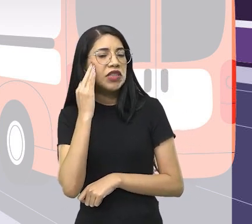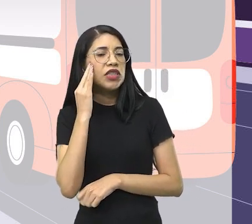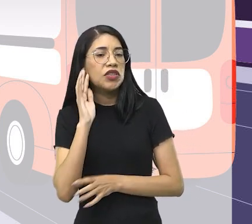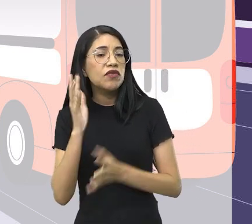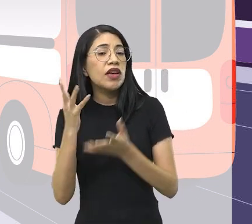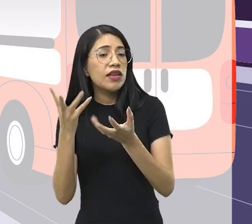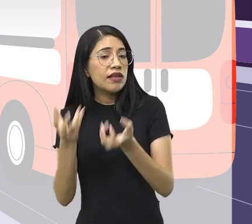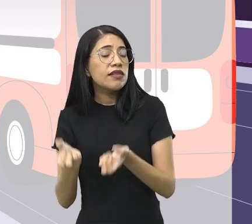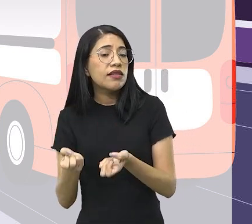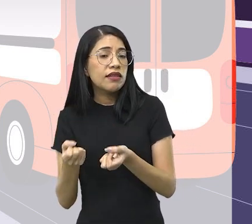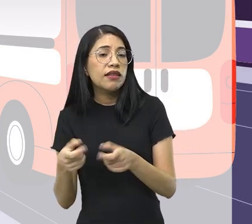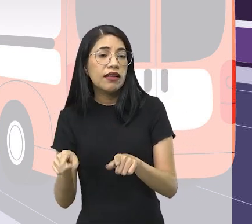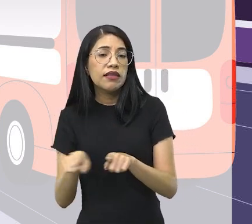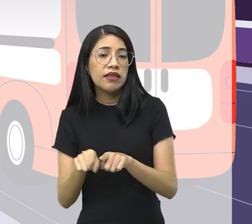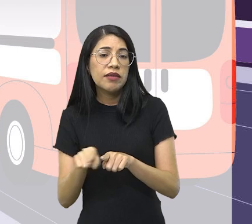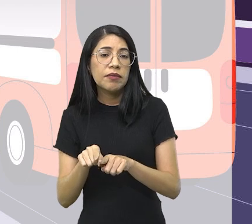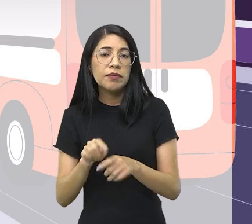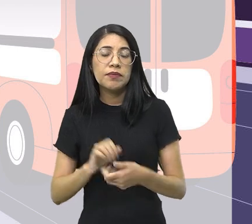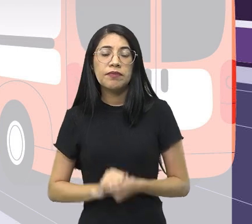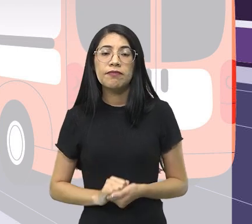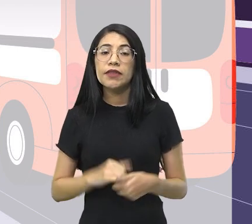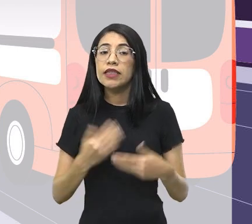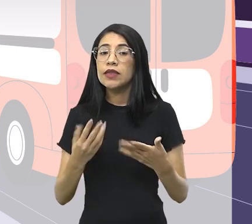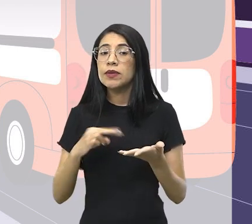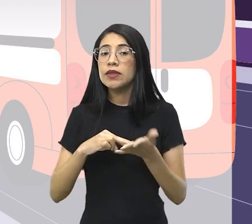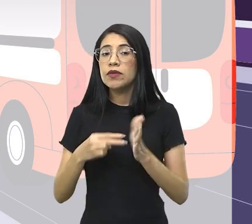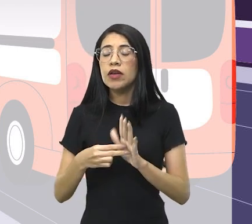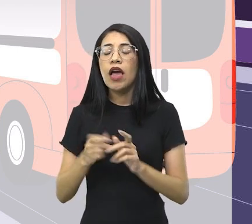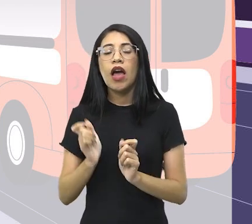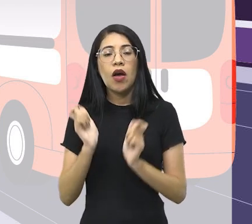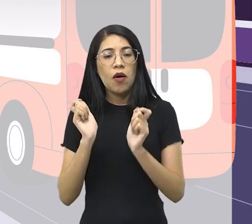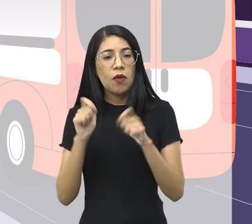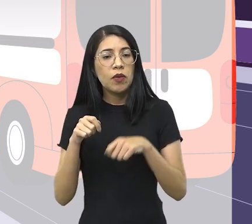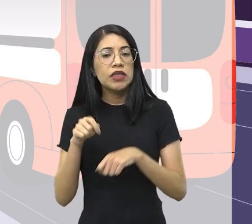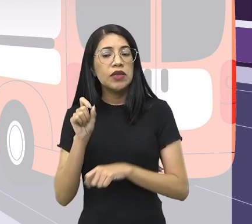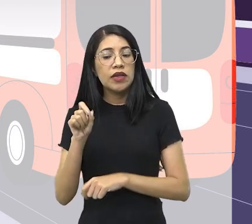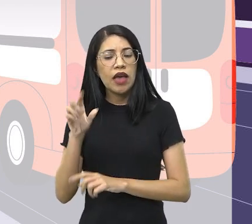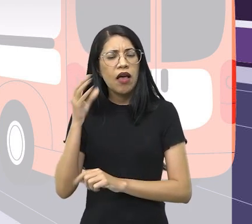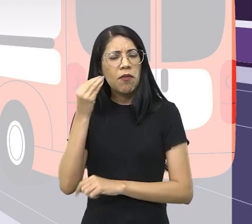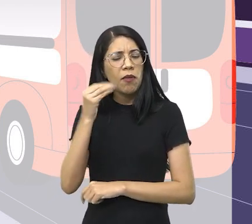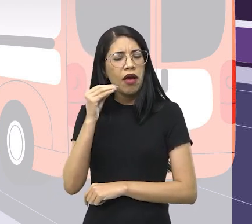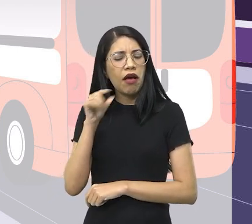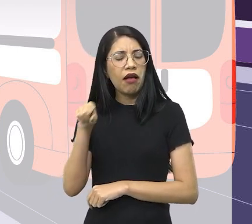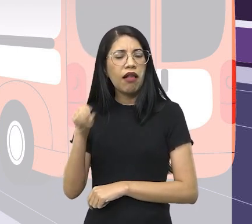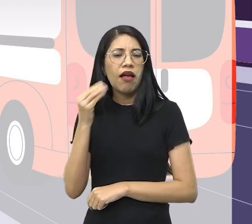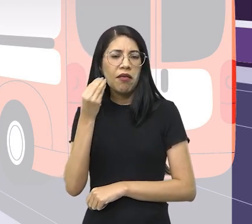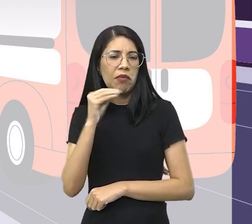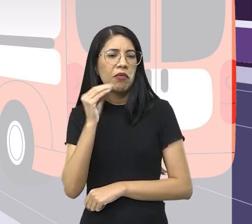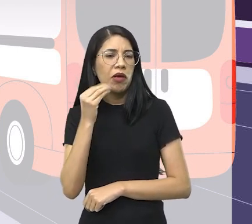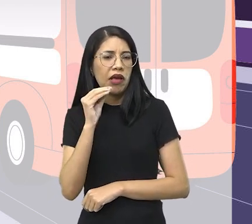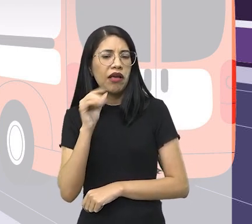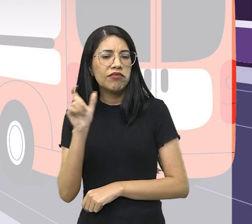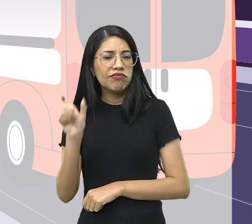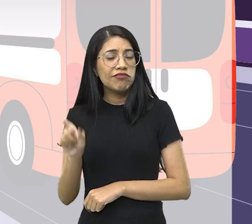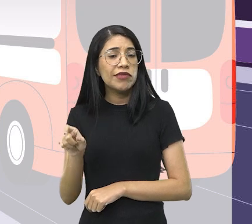você quer e vai aceitar o que você quer, ou seja, você conseguiu persuadi-la, você